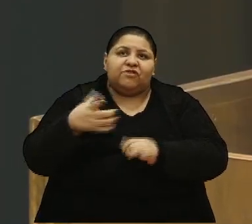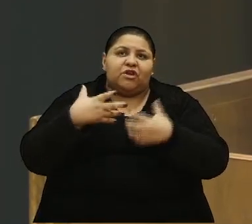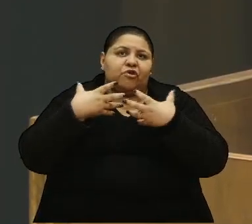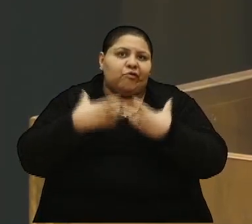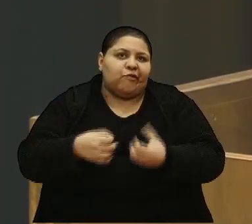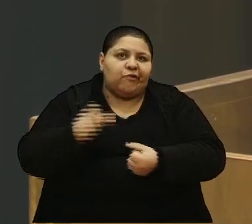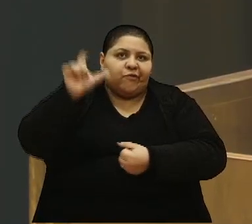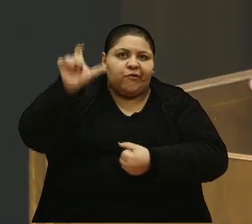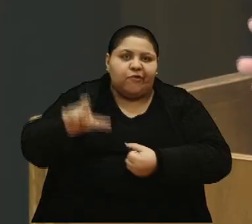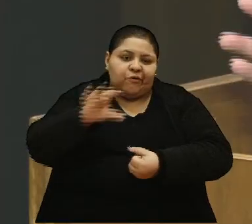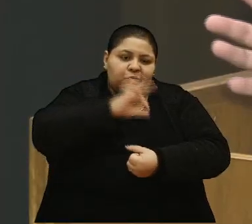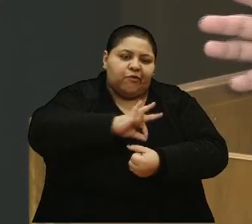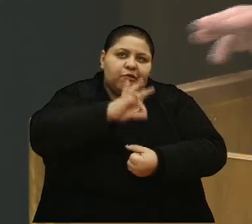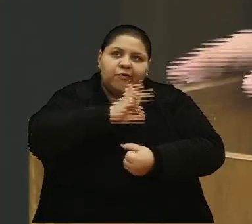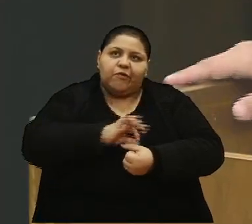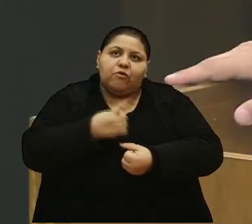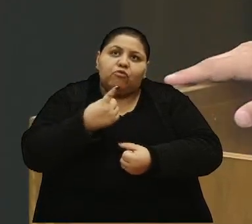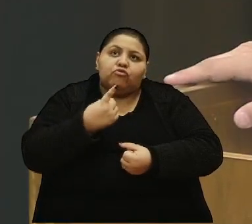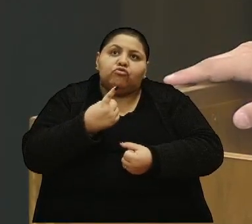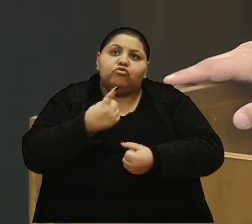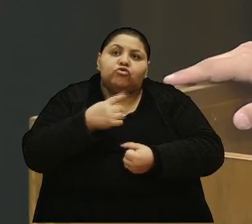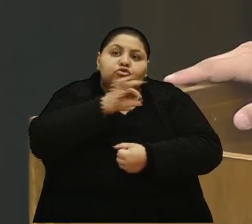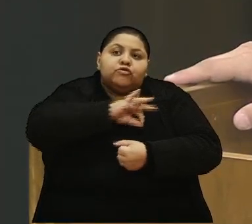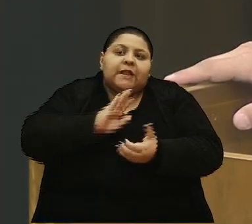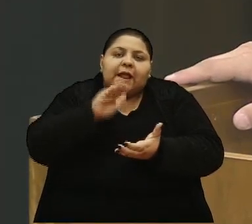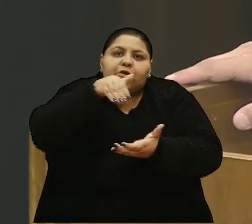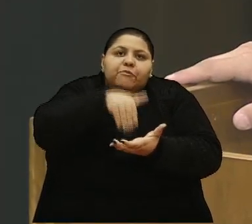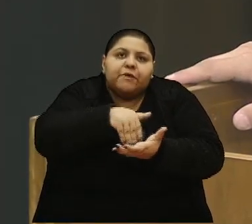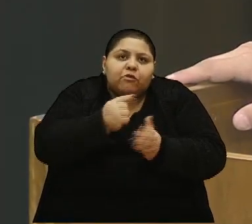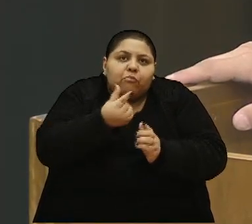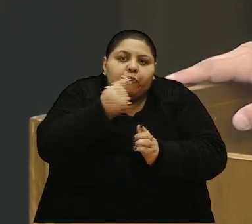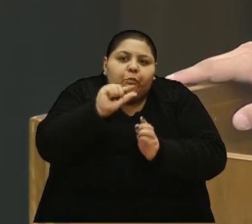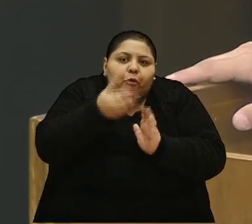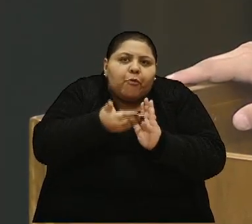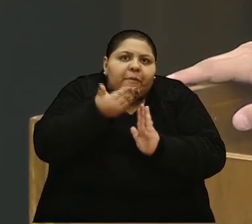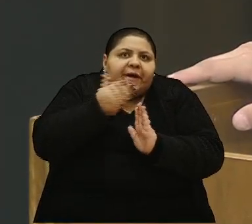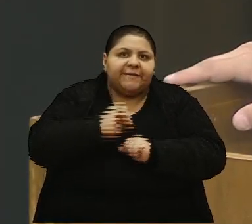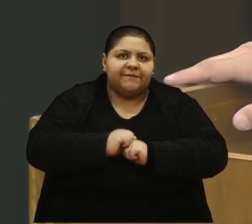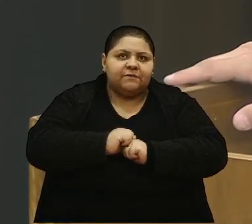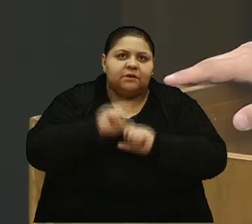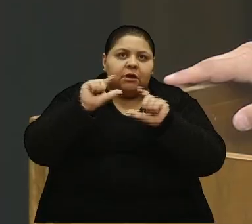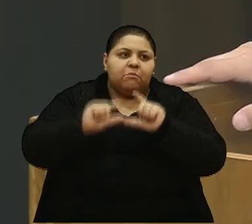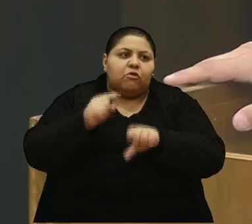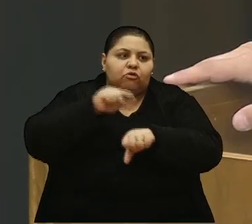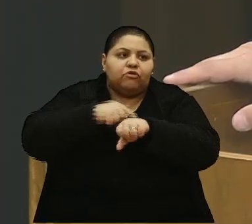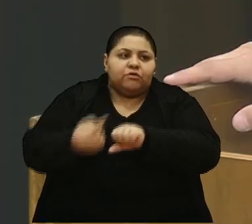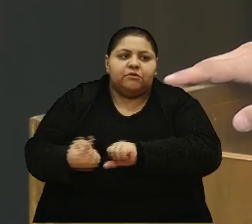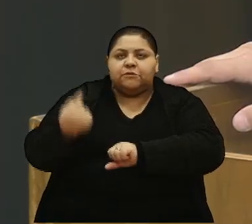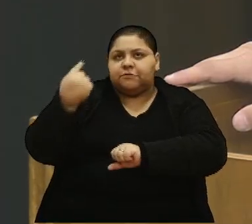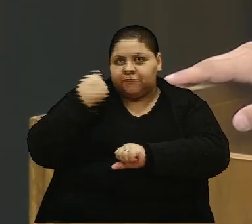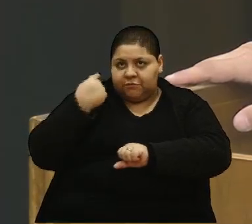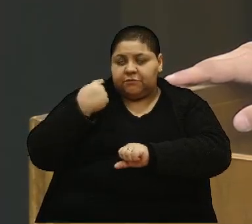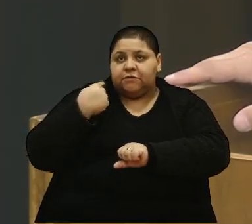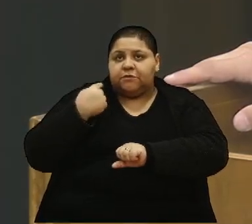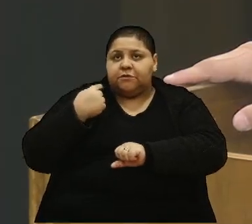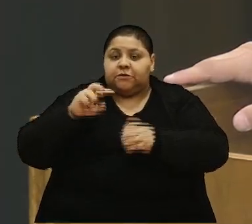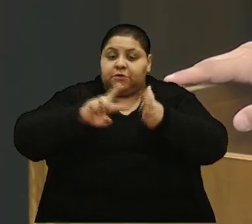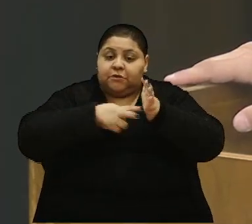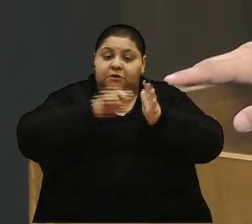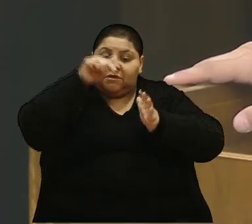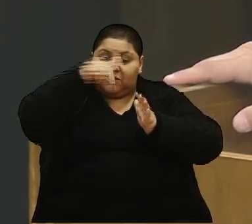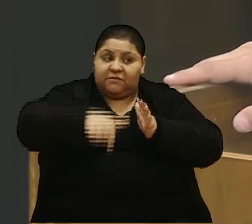que essa pessoa ganhe pouco mais de um salário mínimo. E aqui nessa casa, há bem pouco tempo atrás, o sindicato patronal